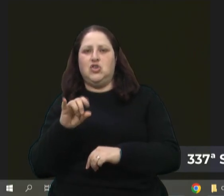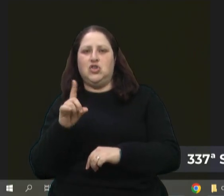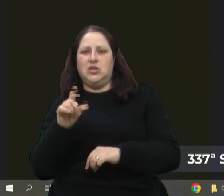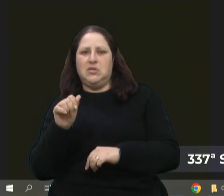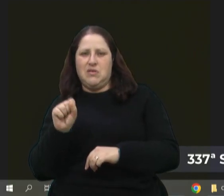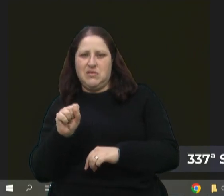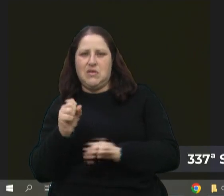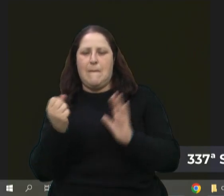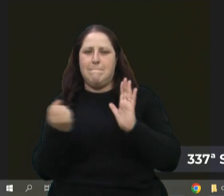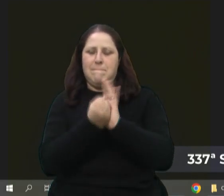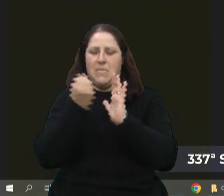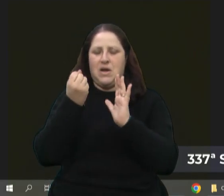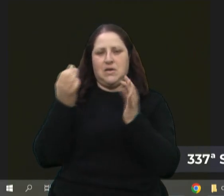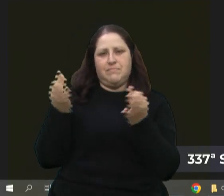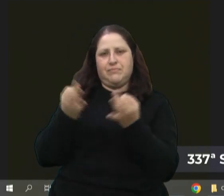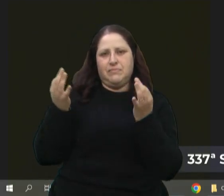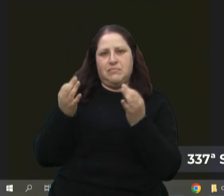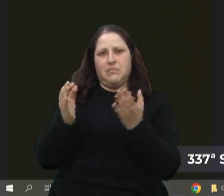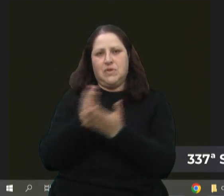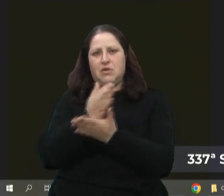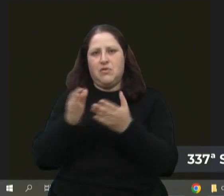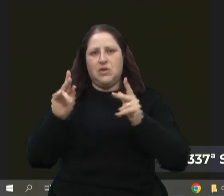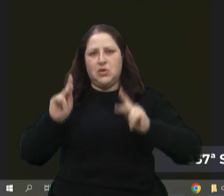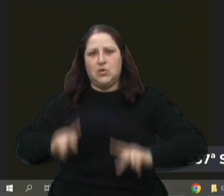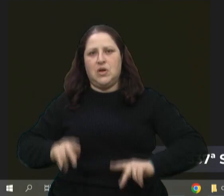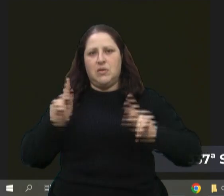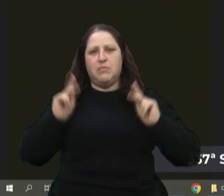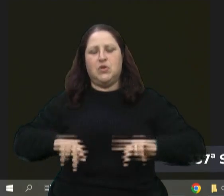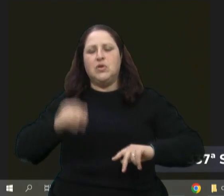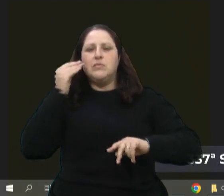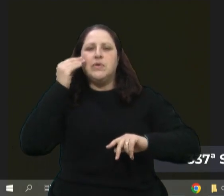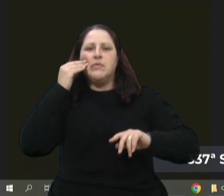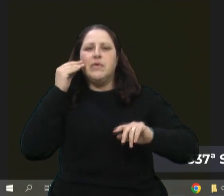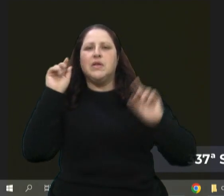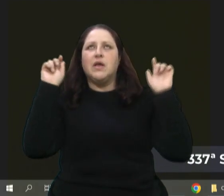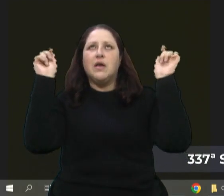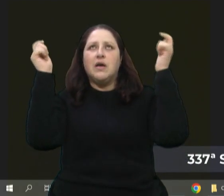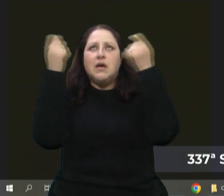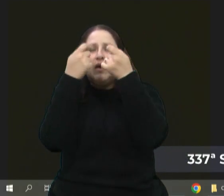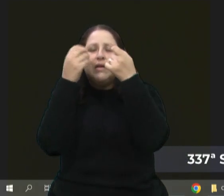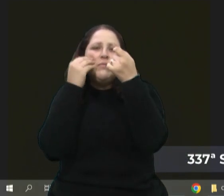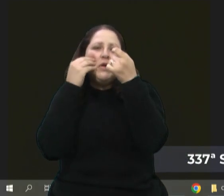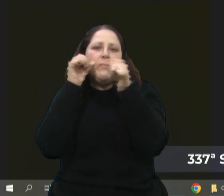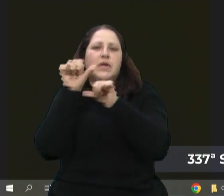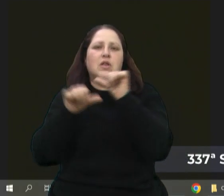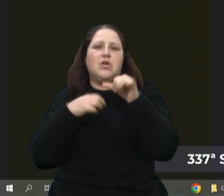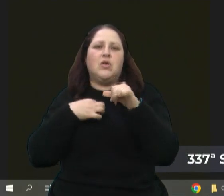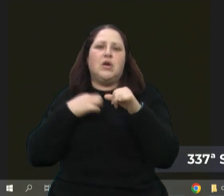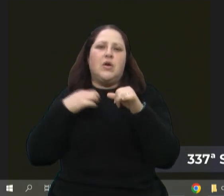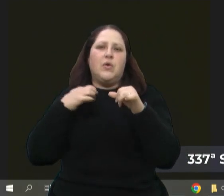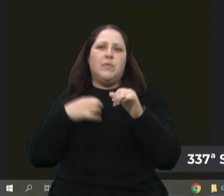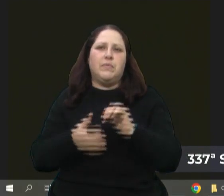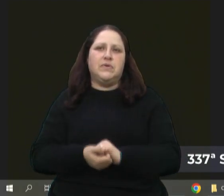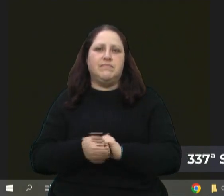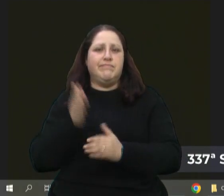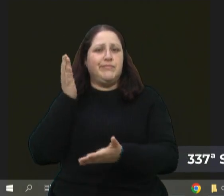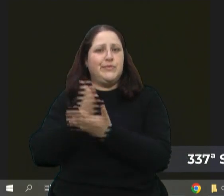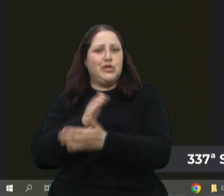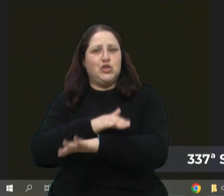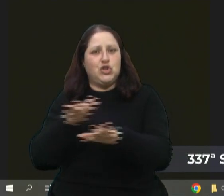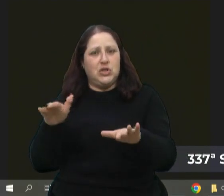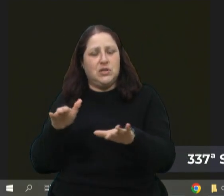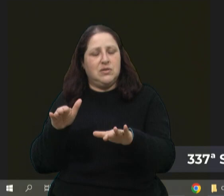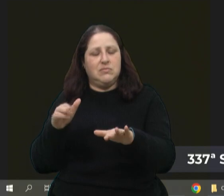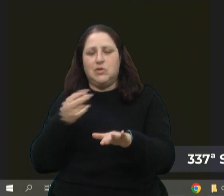grife, talvez daqui a pouco o provador. Parou, chega. Chega, não dá mais. Eu tenho uma relação com o